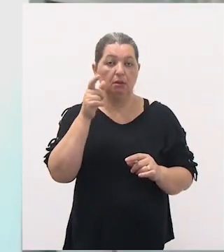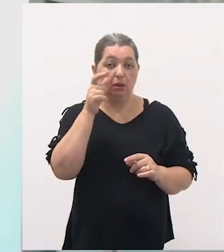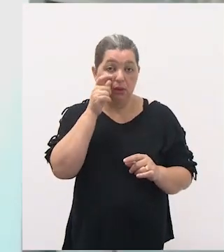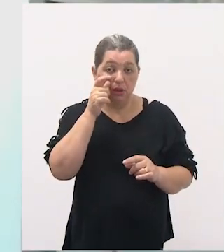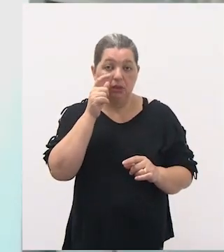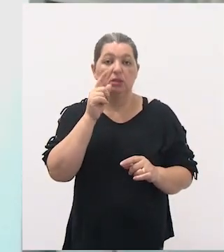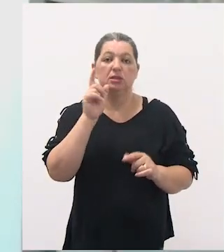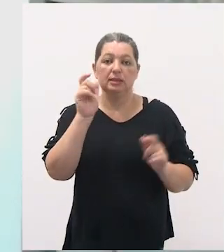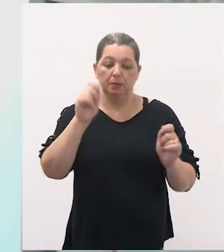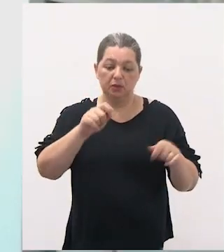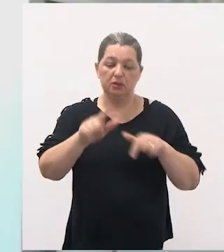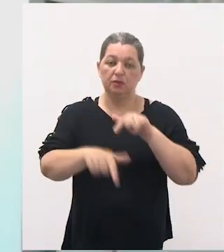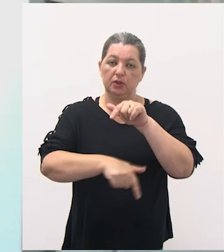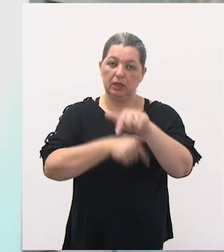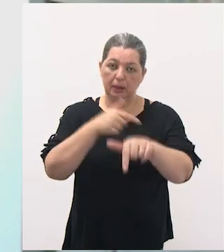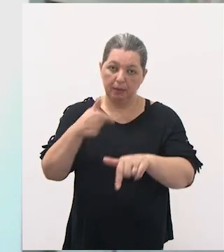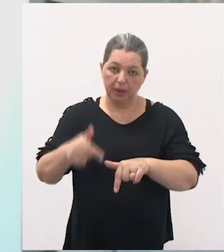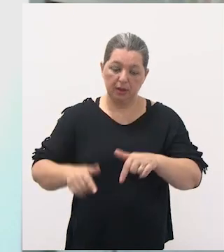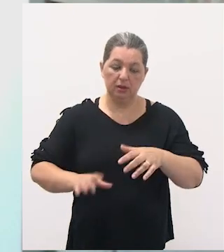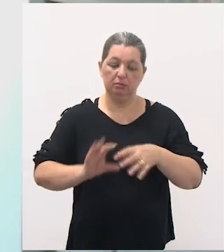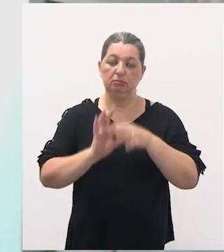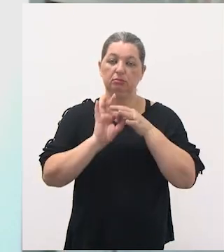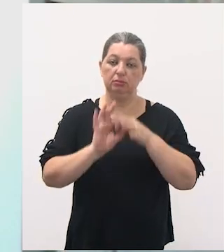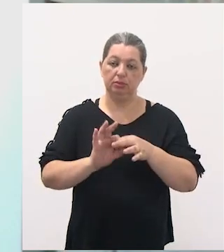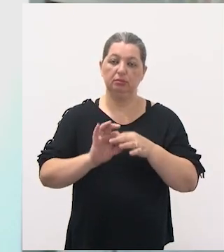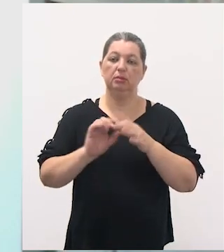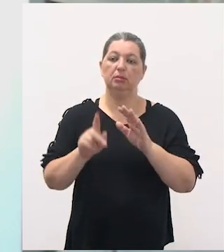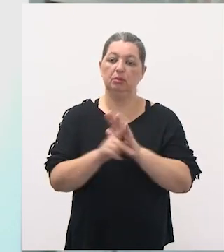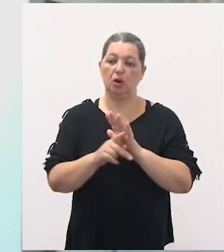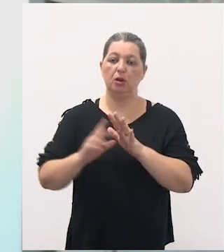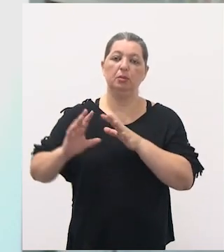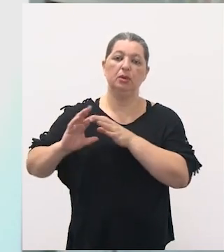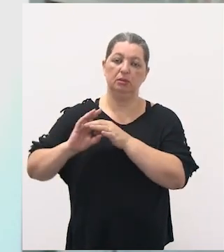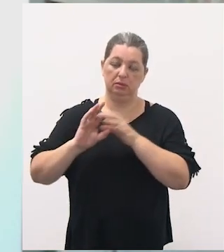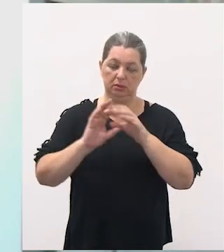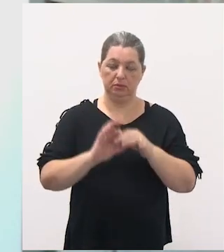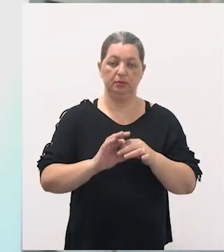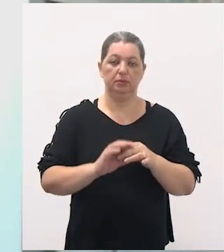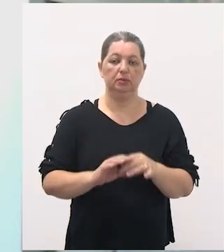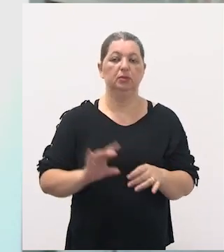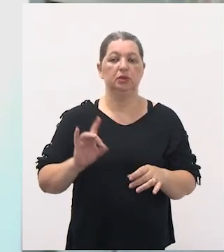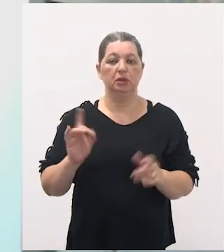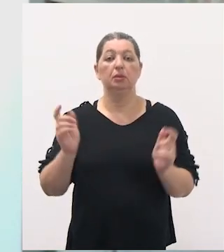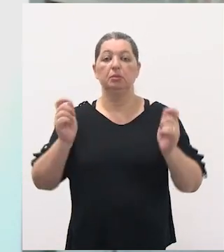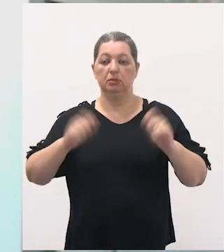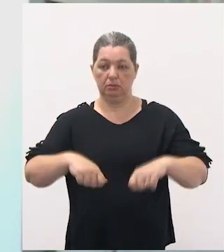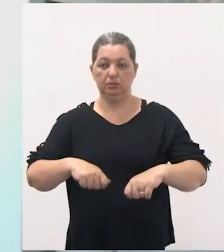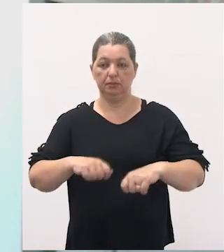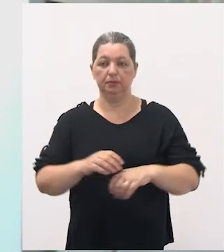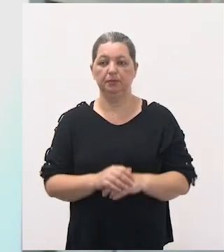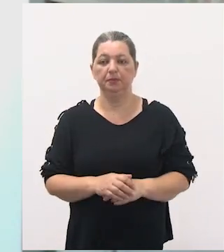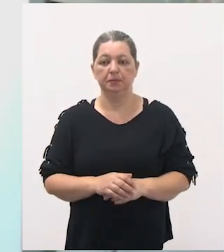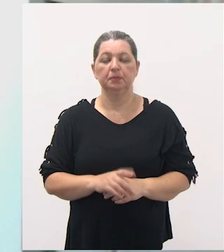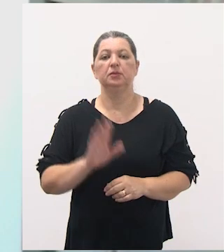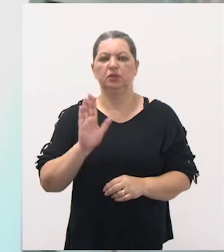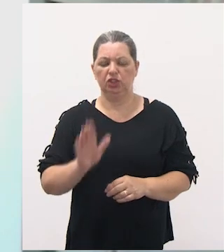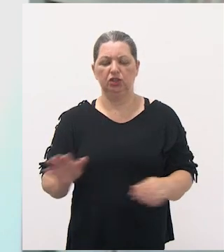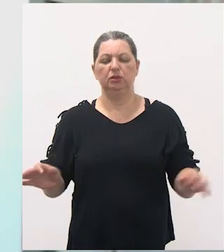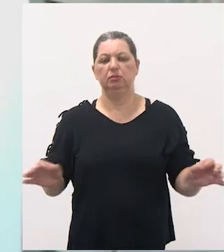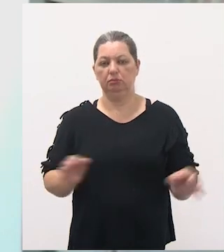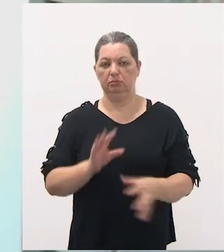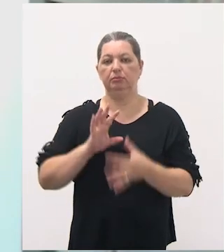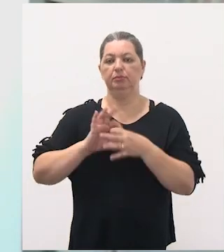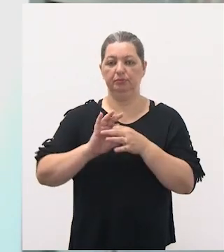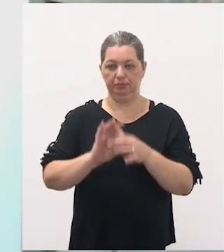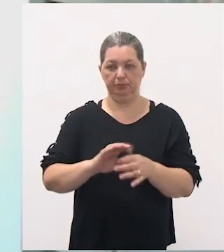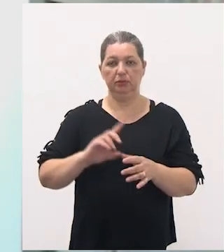possível trabalhar alinhado e é muito contextualizado, inclusive. Não só é possível, está totalmente contextualizado. Então, foi